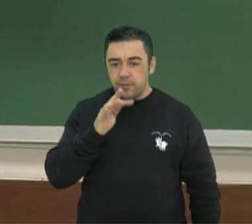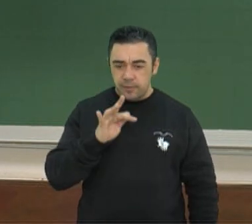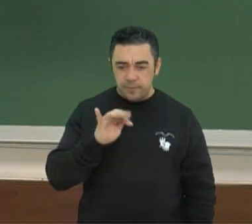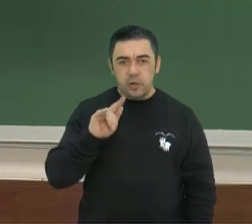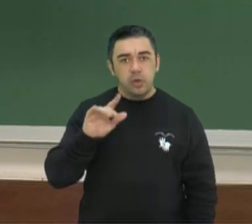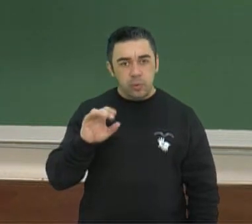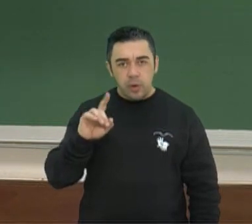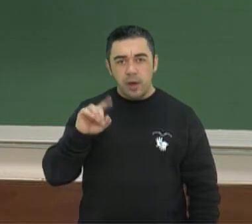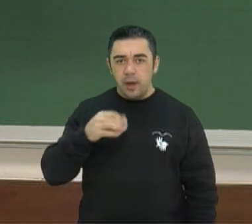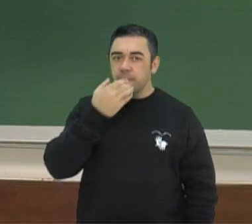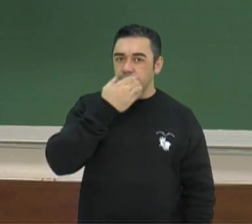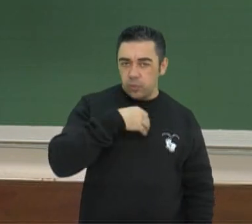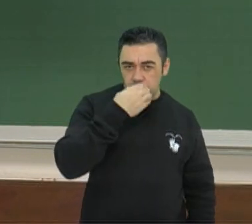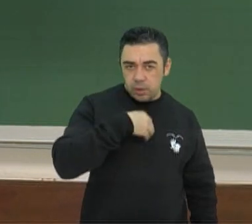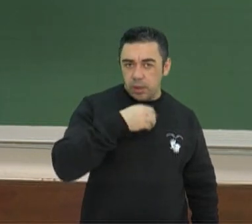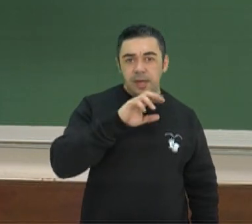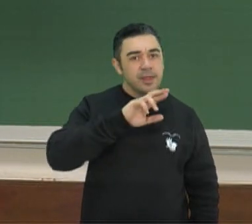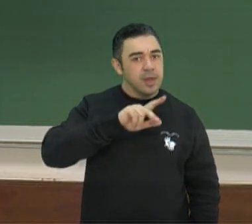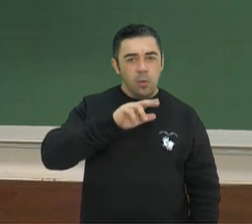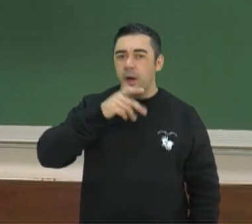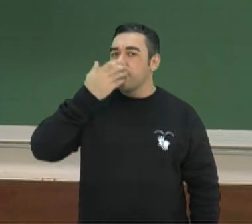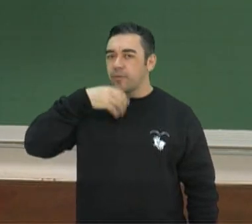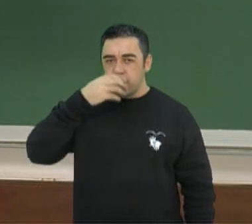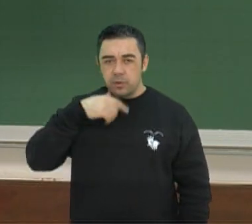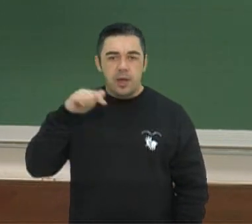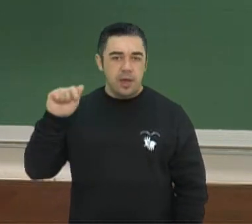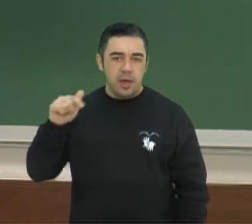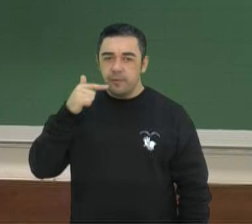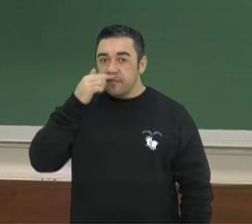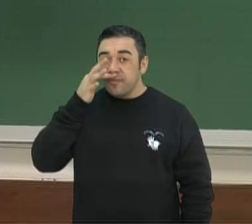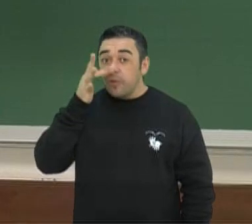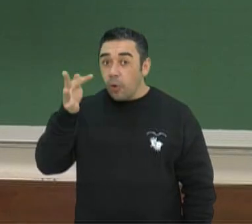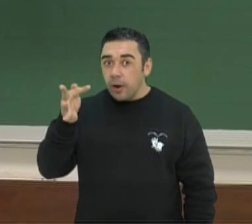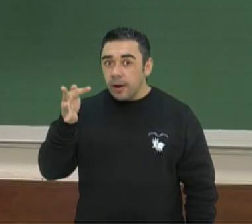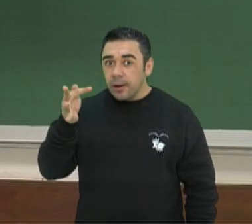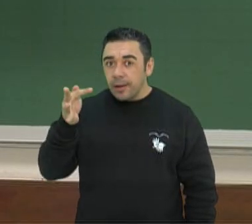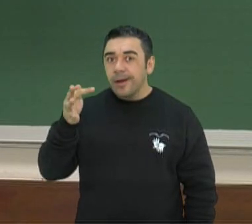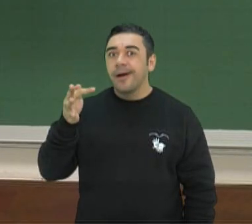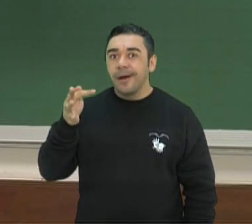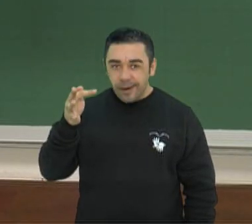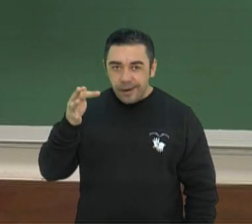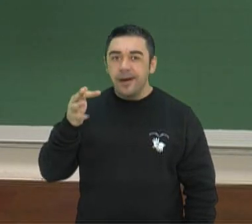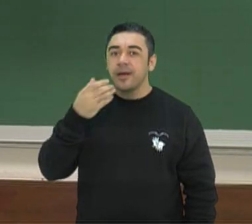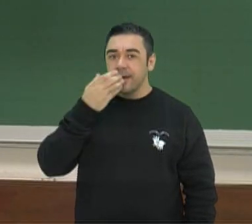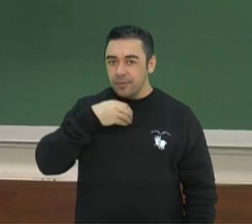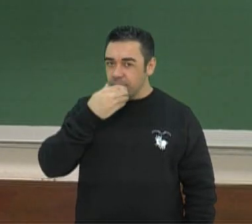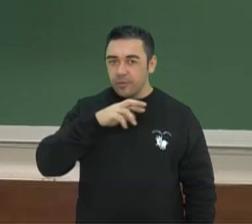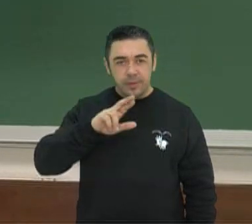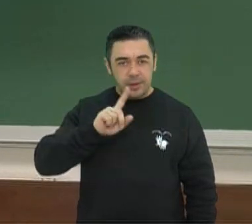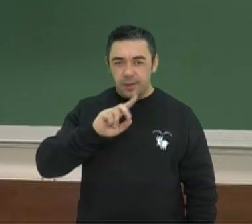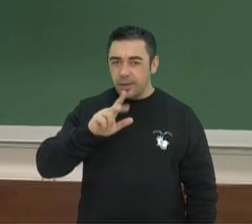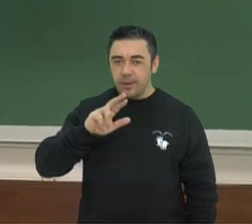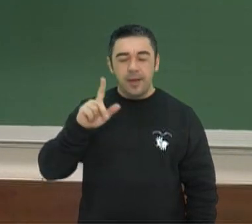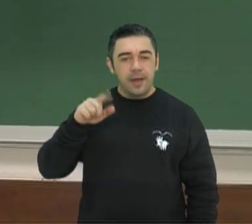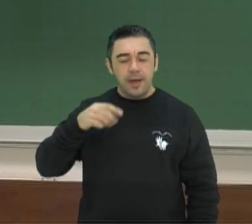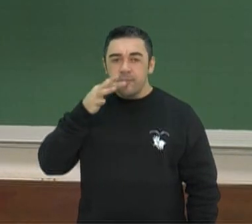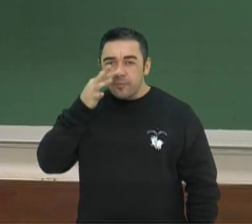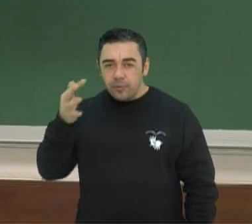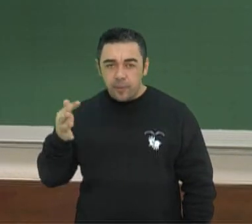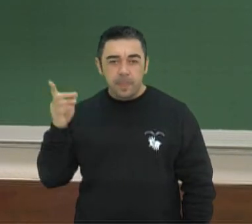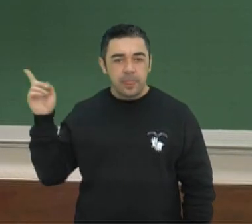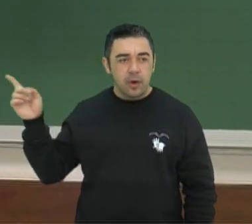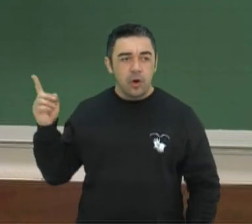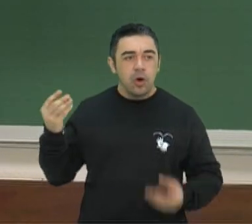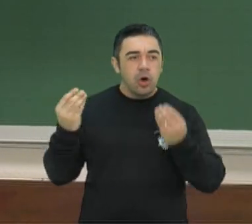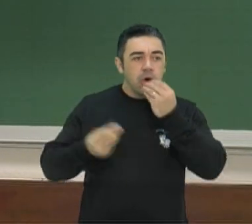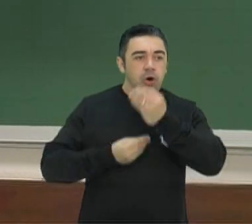que na verdade é uma inflorescência. Então você não está comendo fruto, você está comendo flor, né? Olha que bacana. E fiz aqui um esqueminha para vocês verem